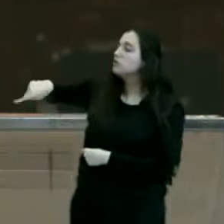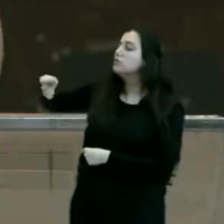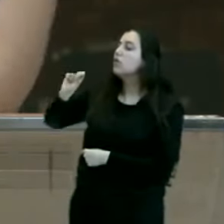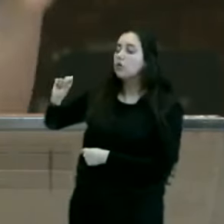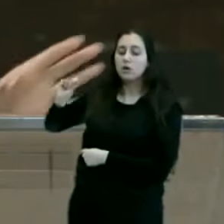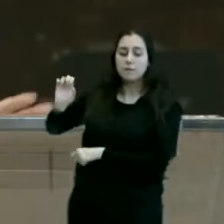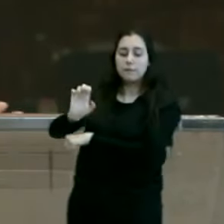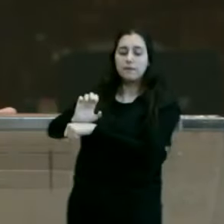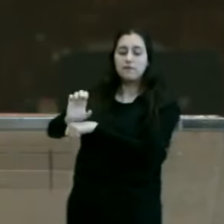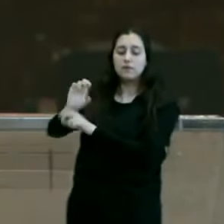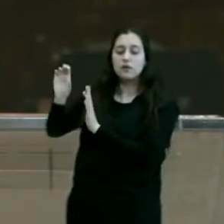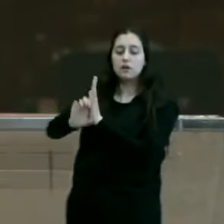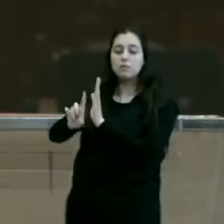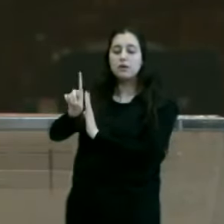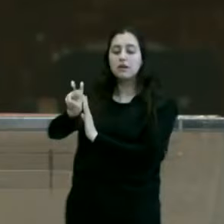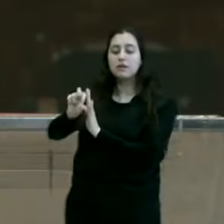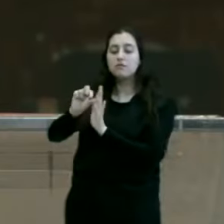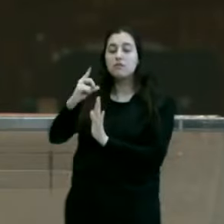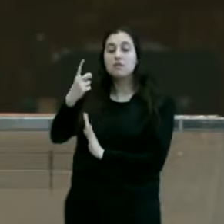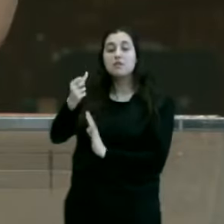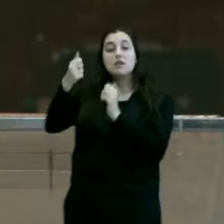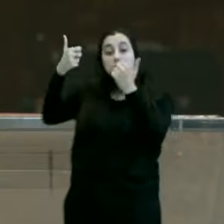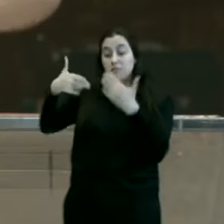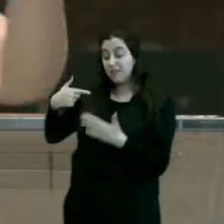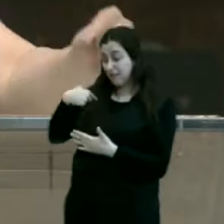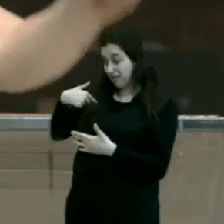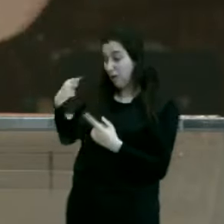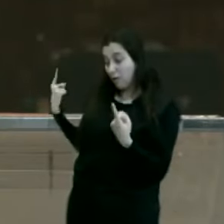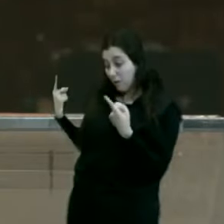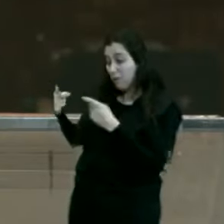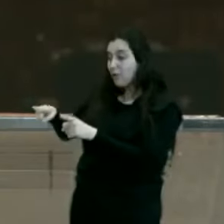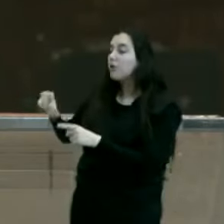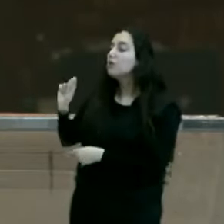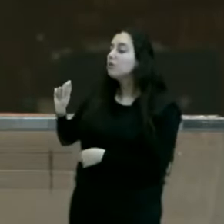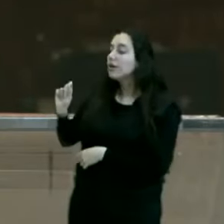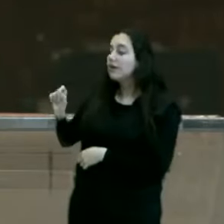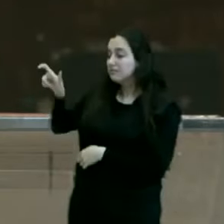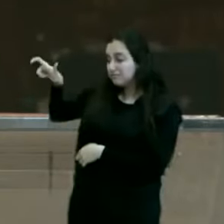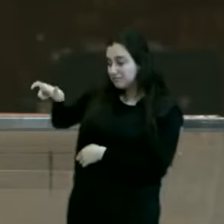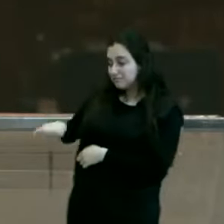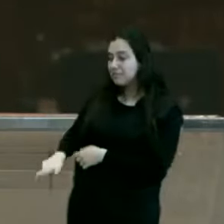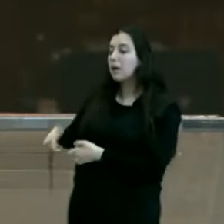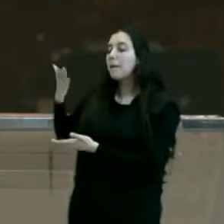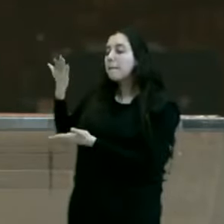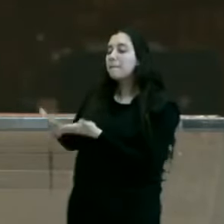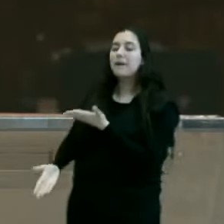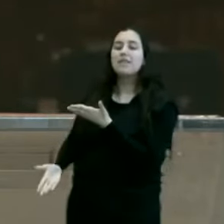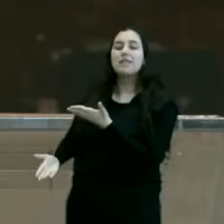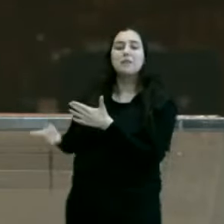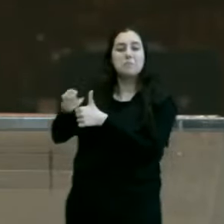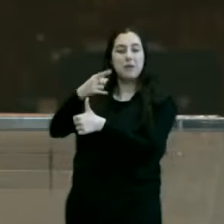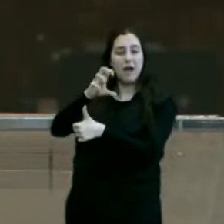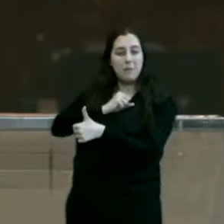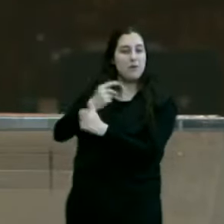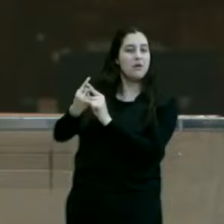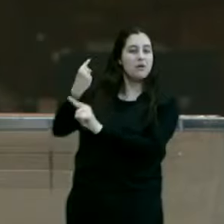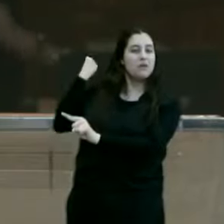16, diz assim: eu tenho uma coisa contra você. Você perdeu o primeiro